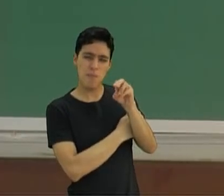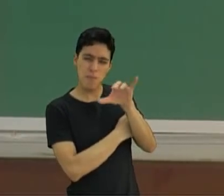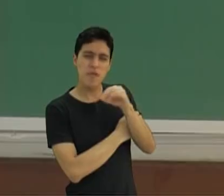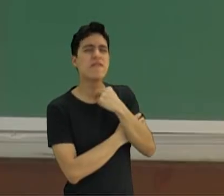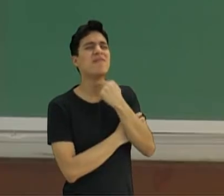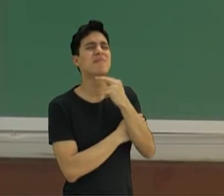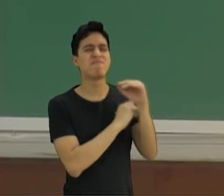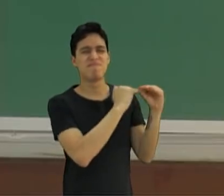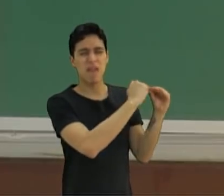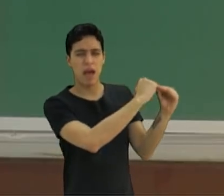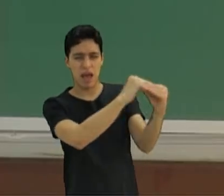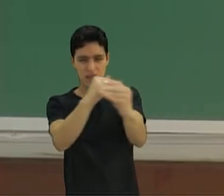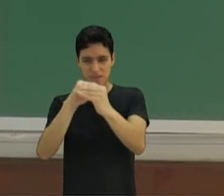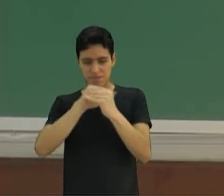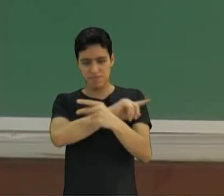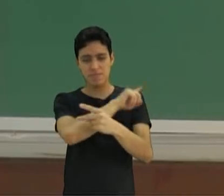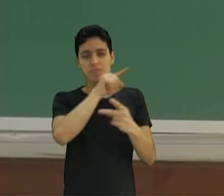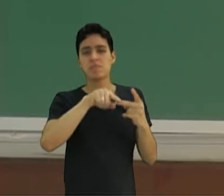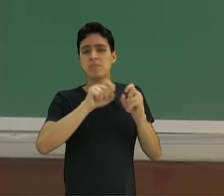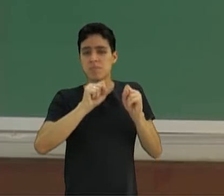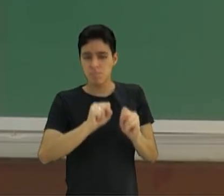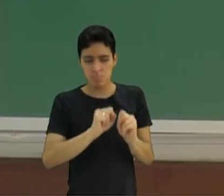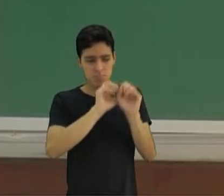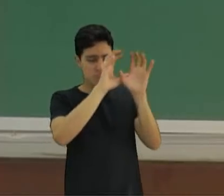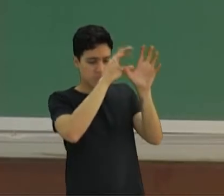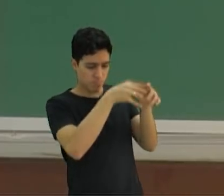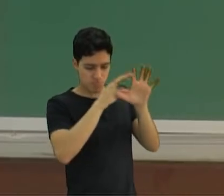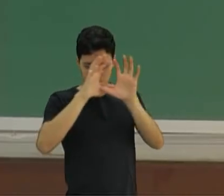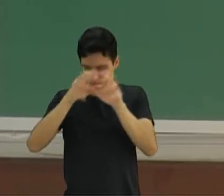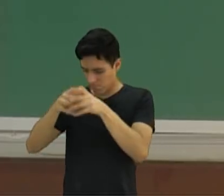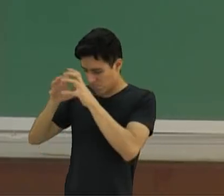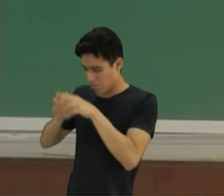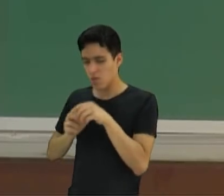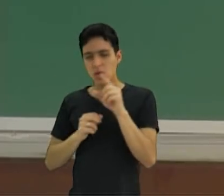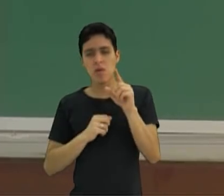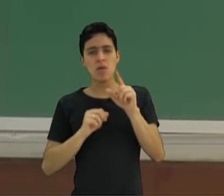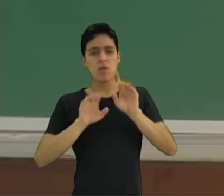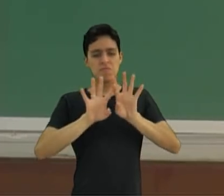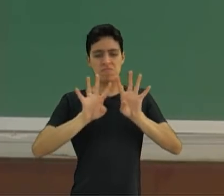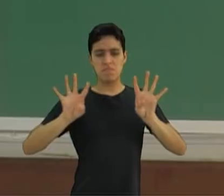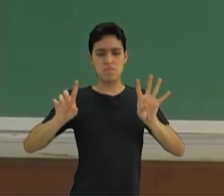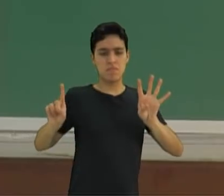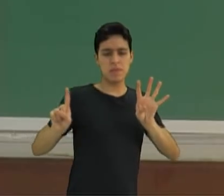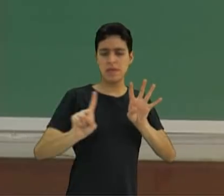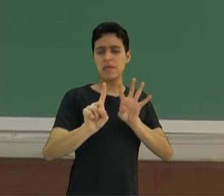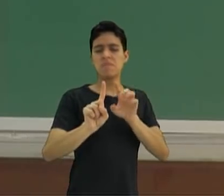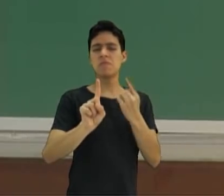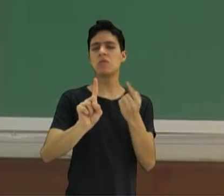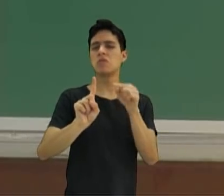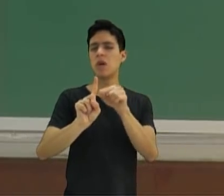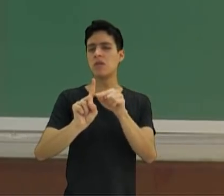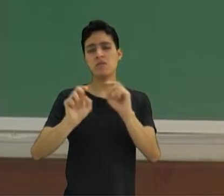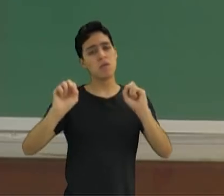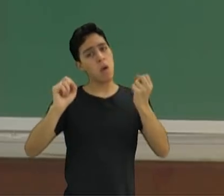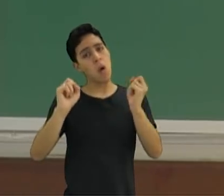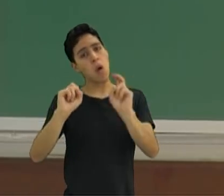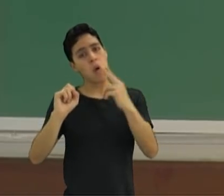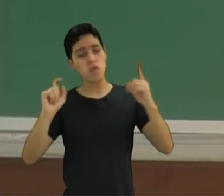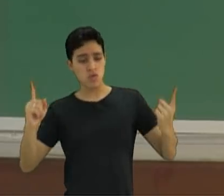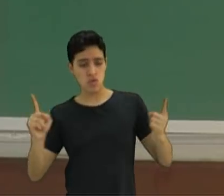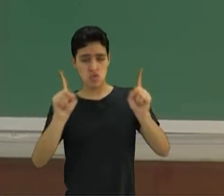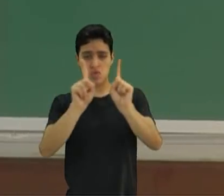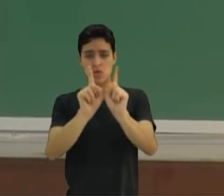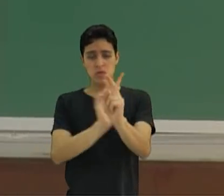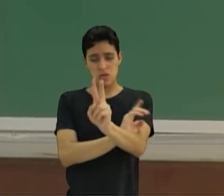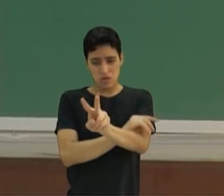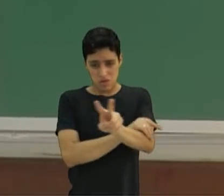pode cantar também separadamente, alguns momentos de solo ou alguns momentos de dupla. E tem uma técnica